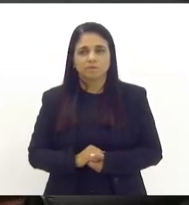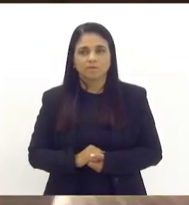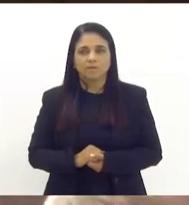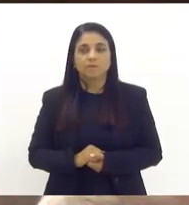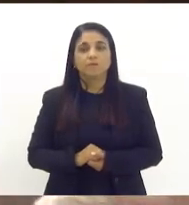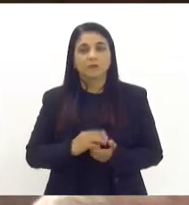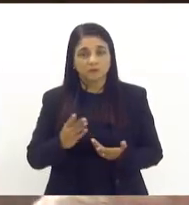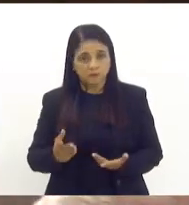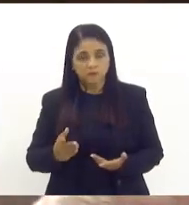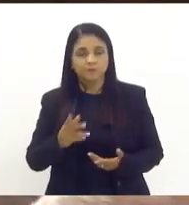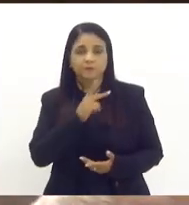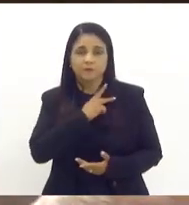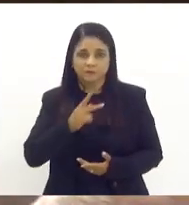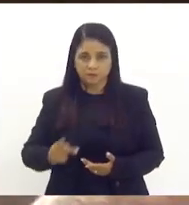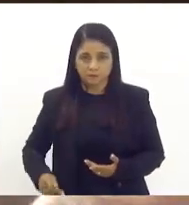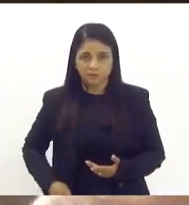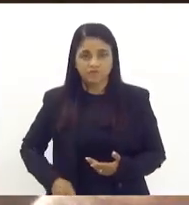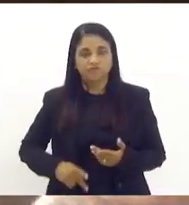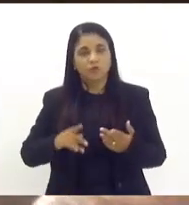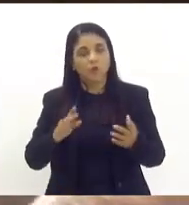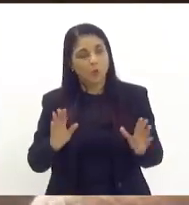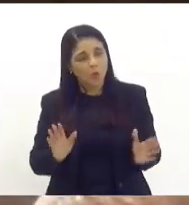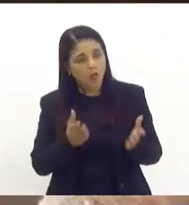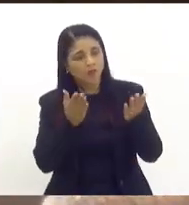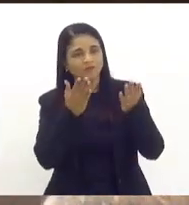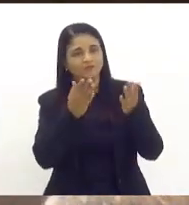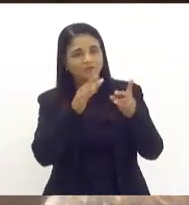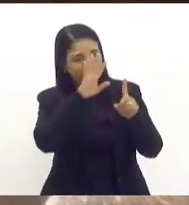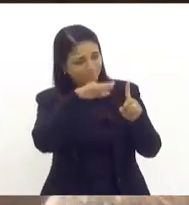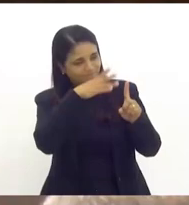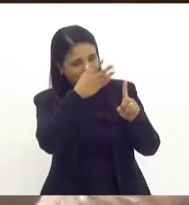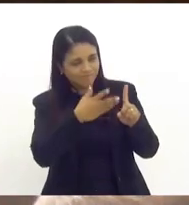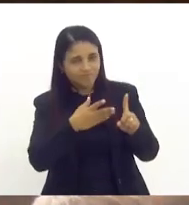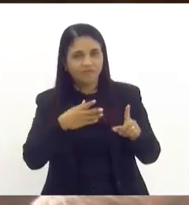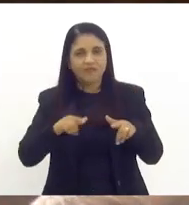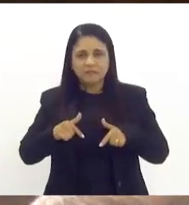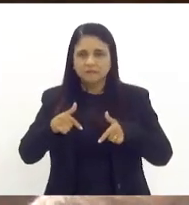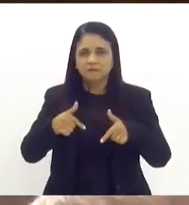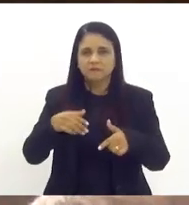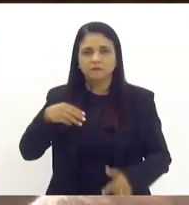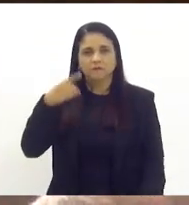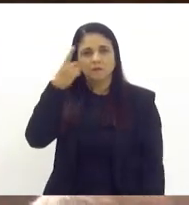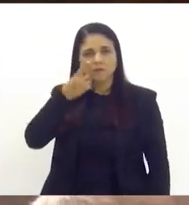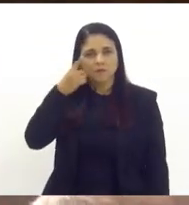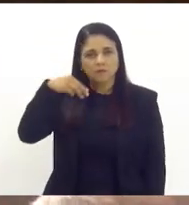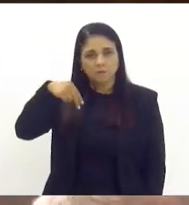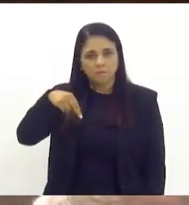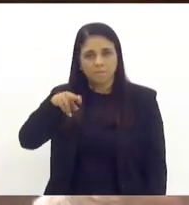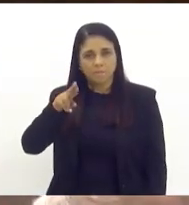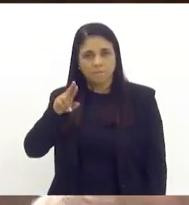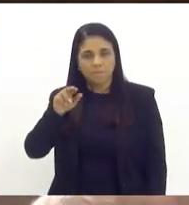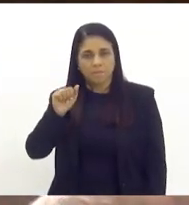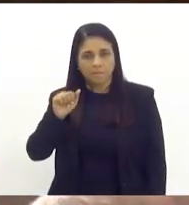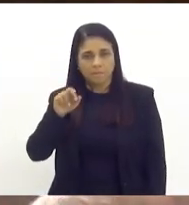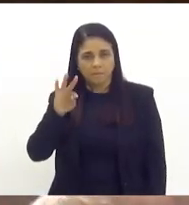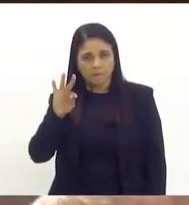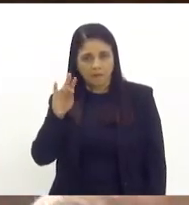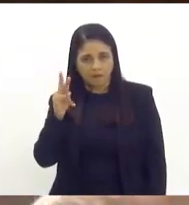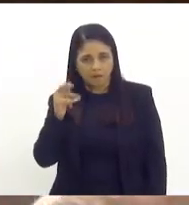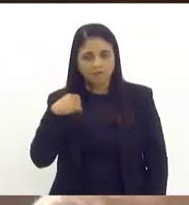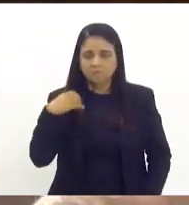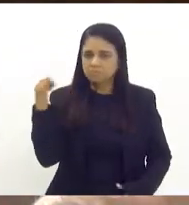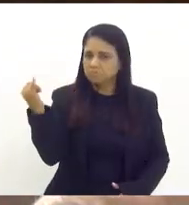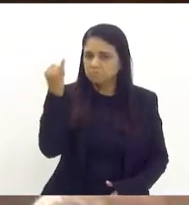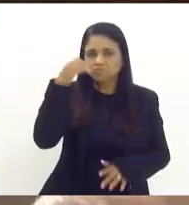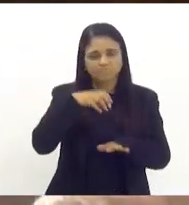senhor presidente só elogiar a iniciativa da deputada Marta Rocha é importante e Fundamental que